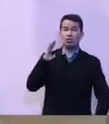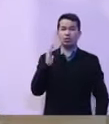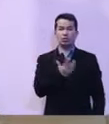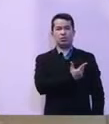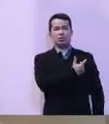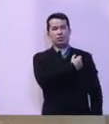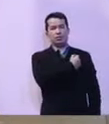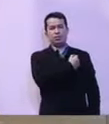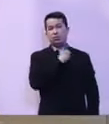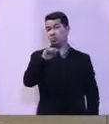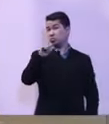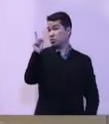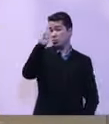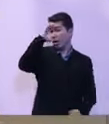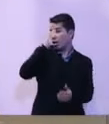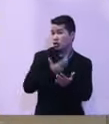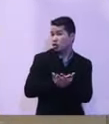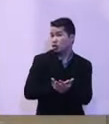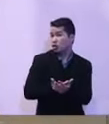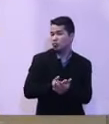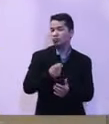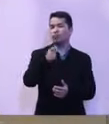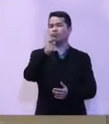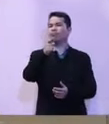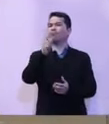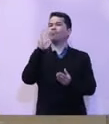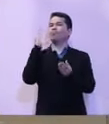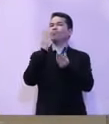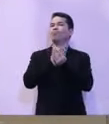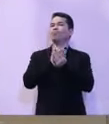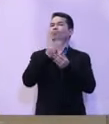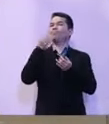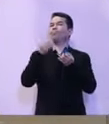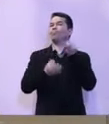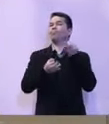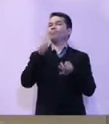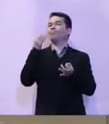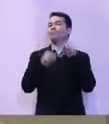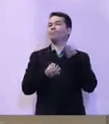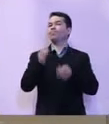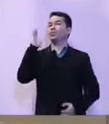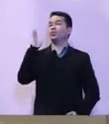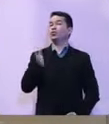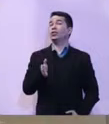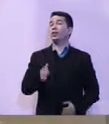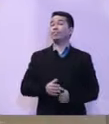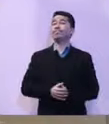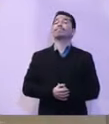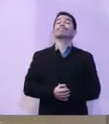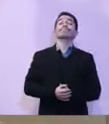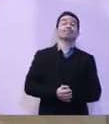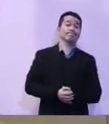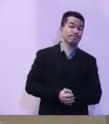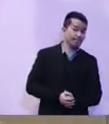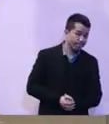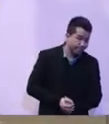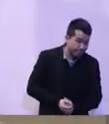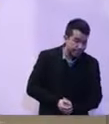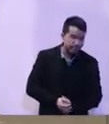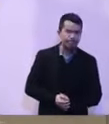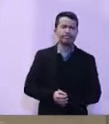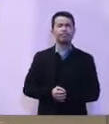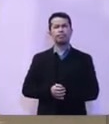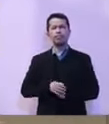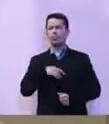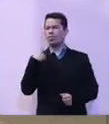Deus vai ensinar, com palavras muito simples, é que nós podemos ter certeza da nossa salvação por